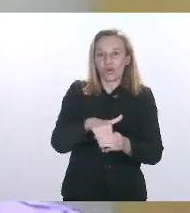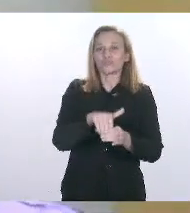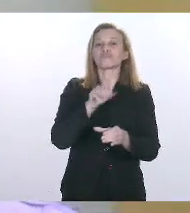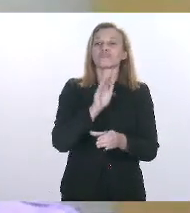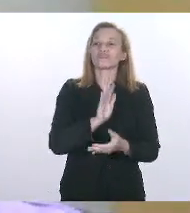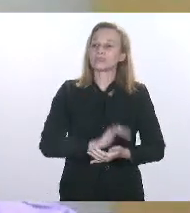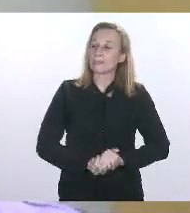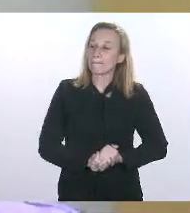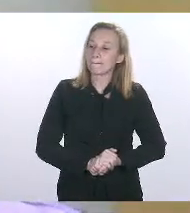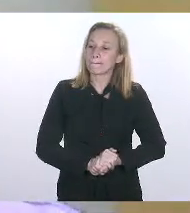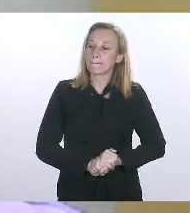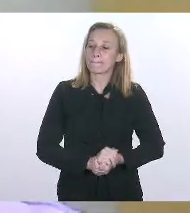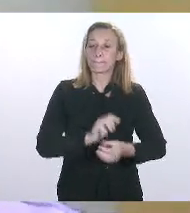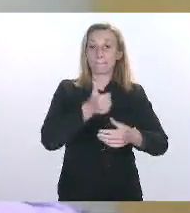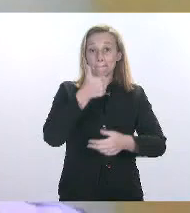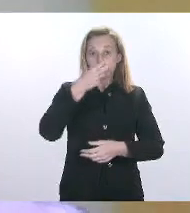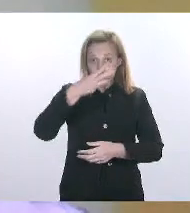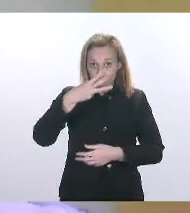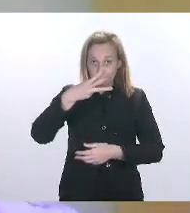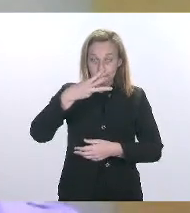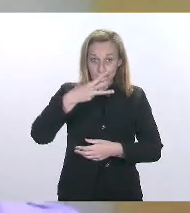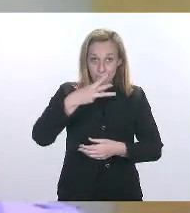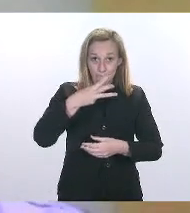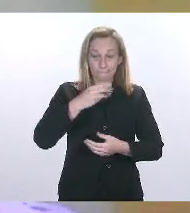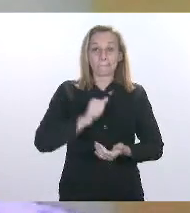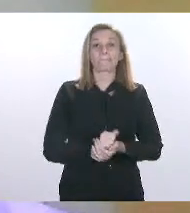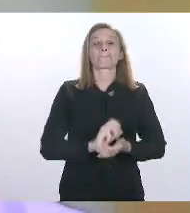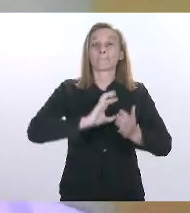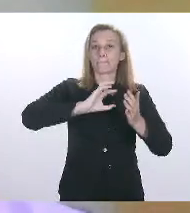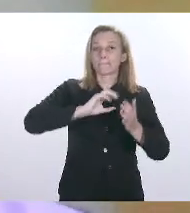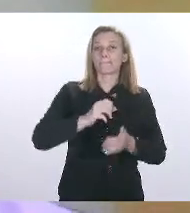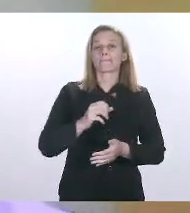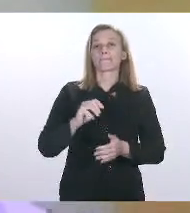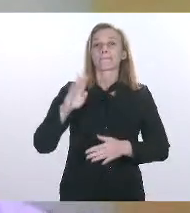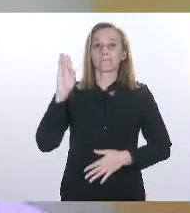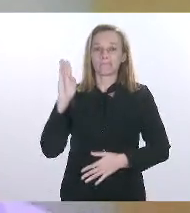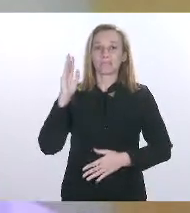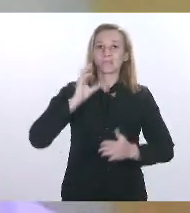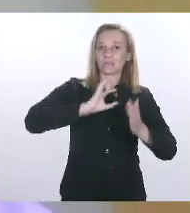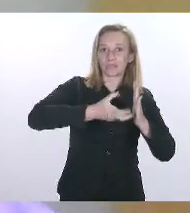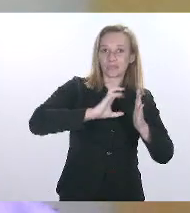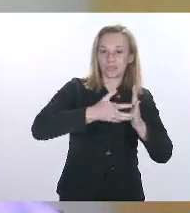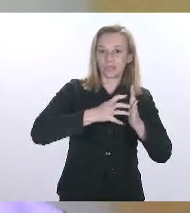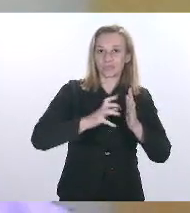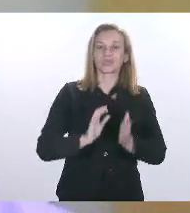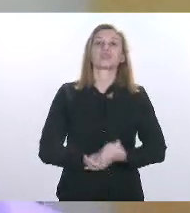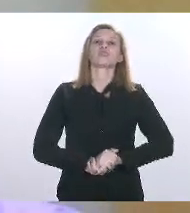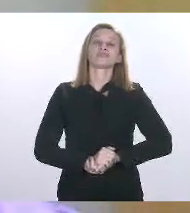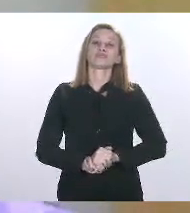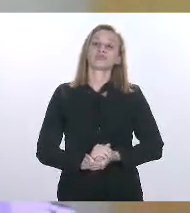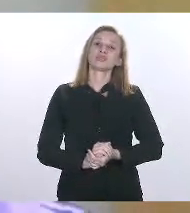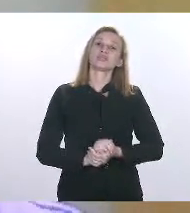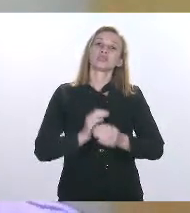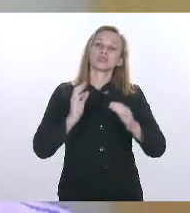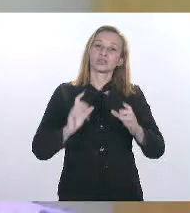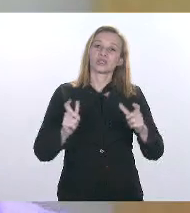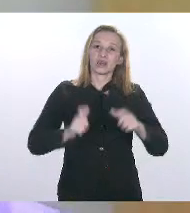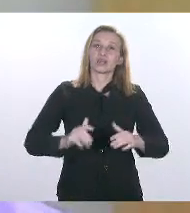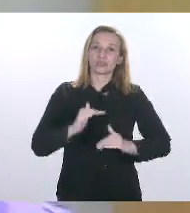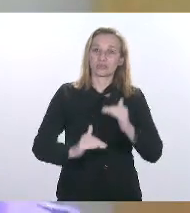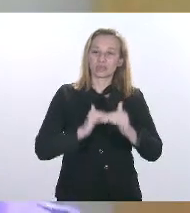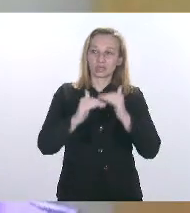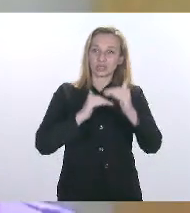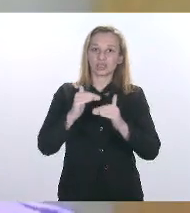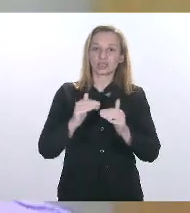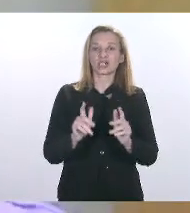atribuídos aos 3 candidatos de partidos do campo progressista, ainda que haja diferenças